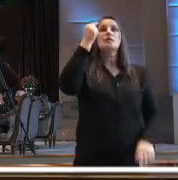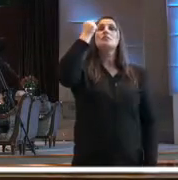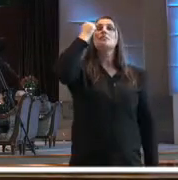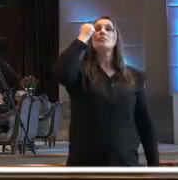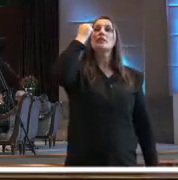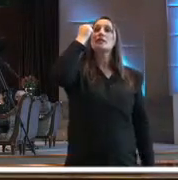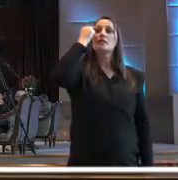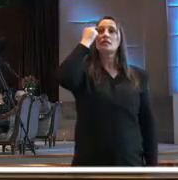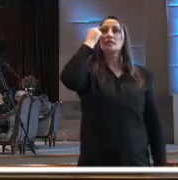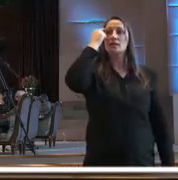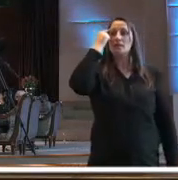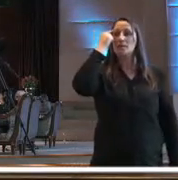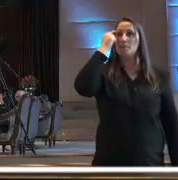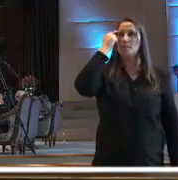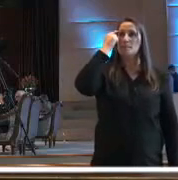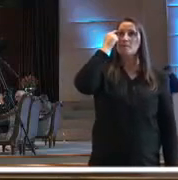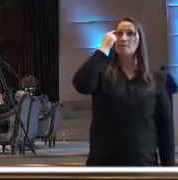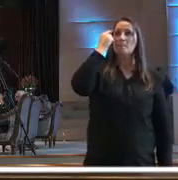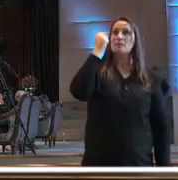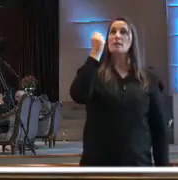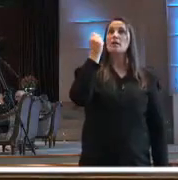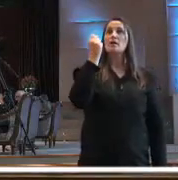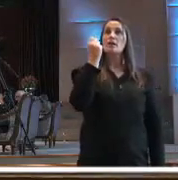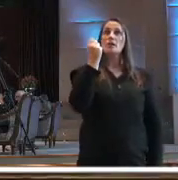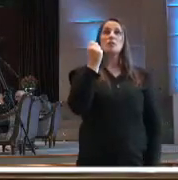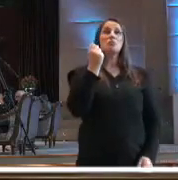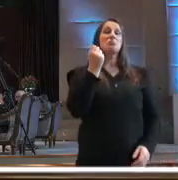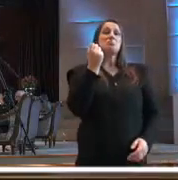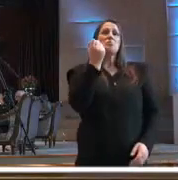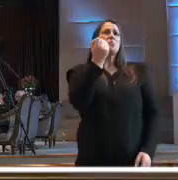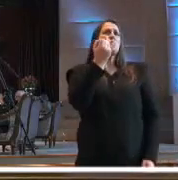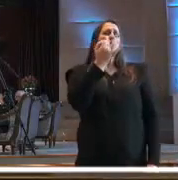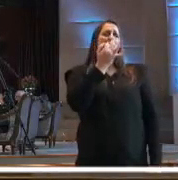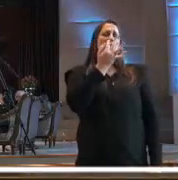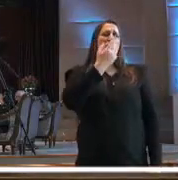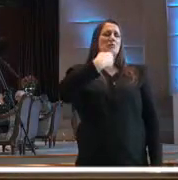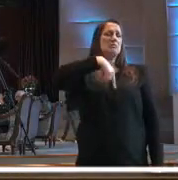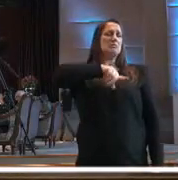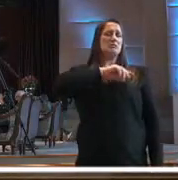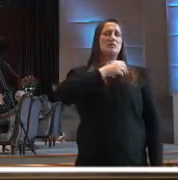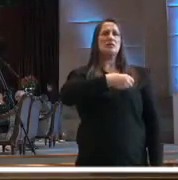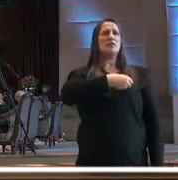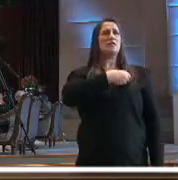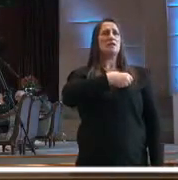pensando quantos são os eventos da nossa vida